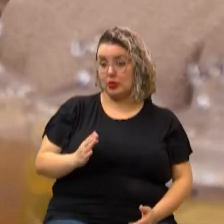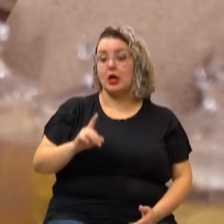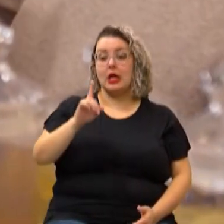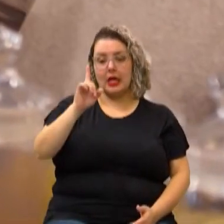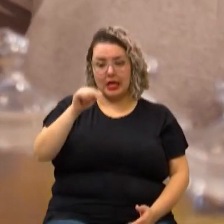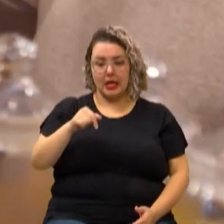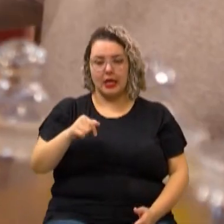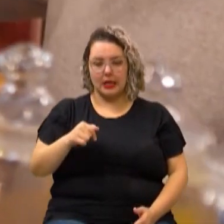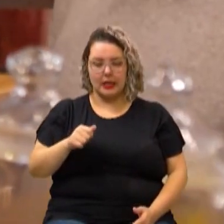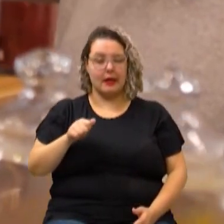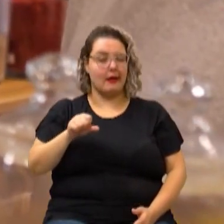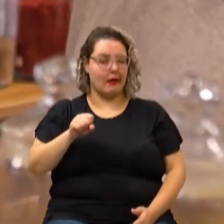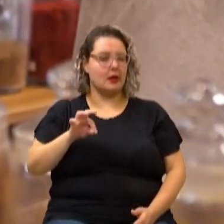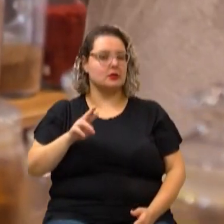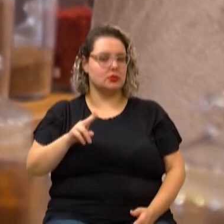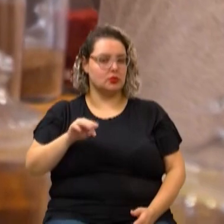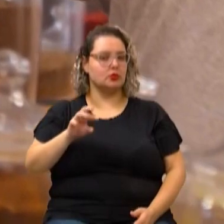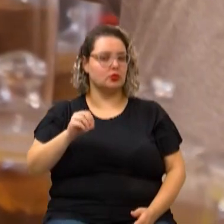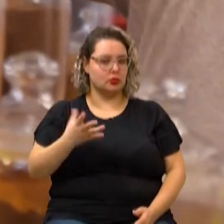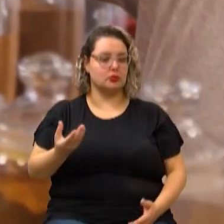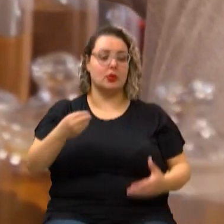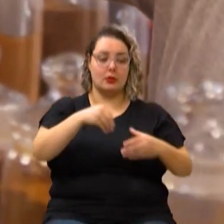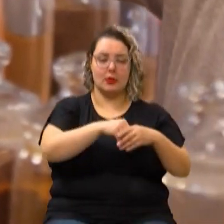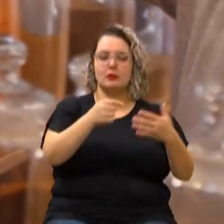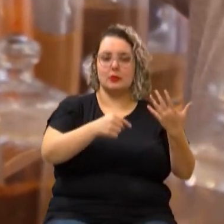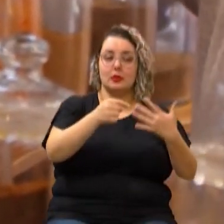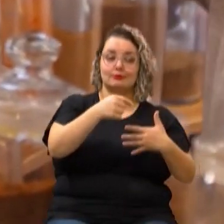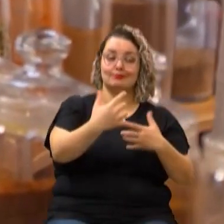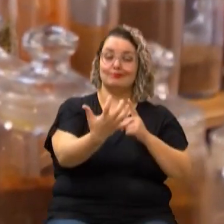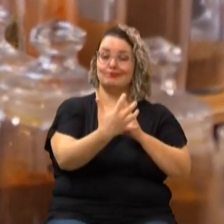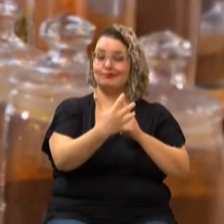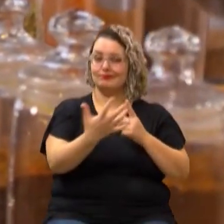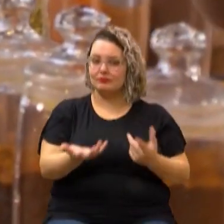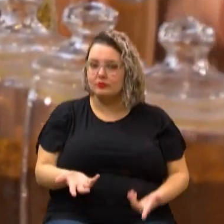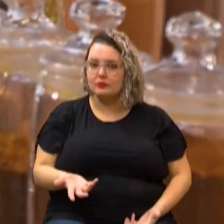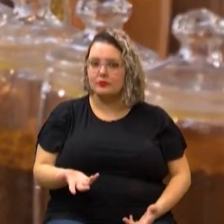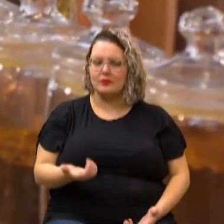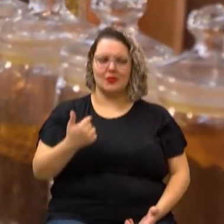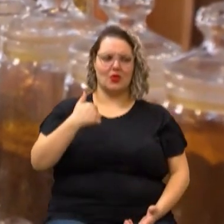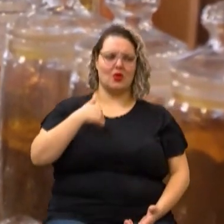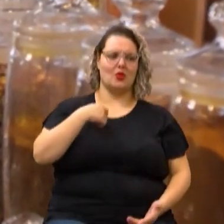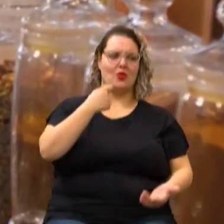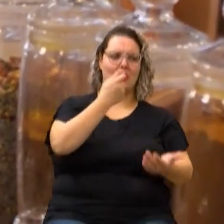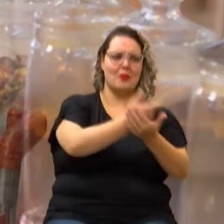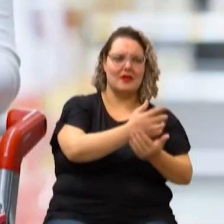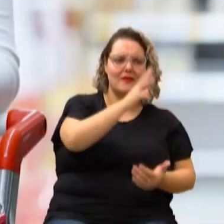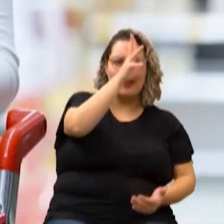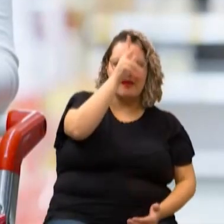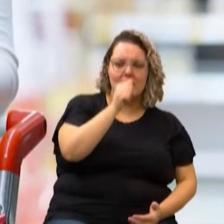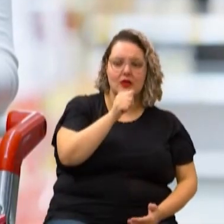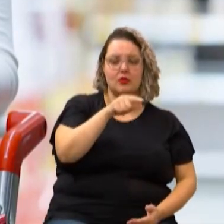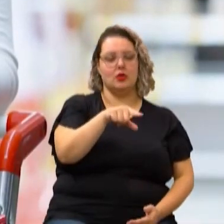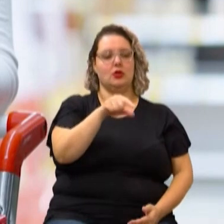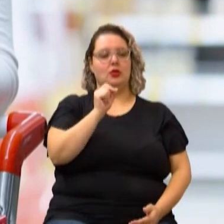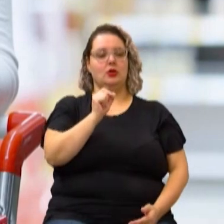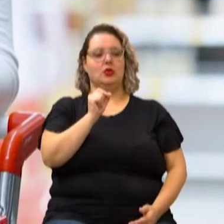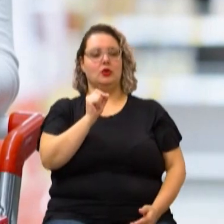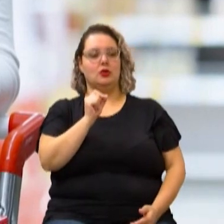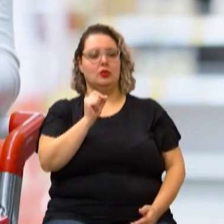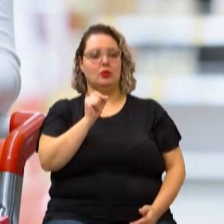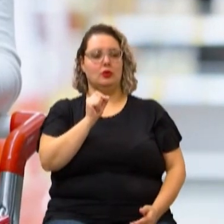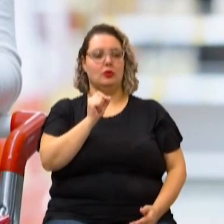O impacto ele é direto, muito direto, na mesa do consumidor. E ele presencia isso no supermercado. Esse mês eu